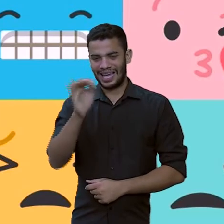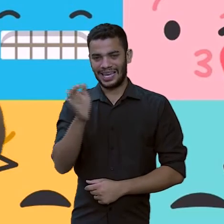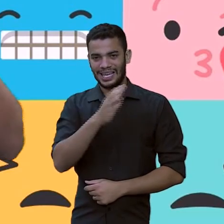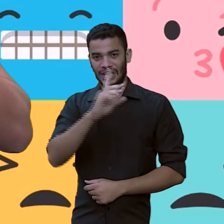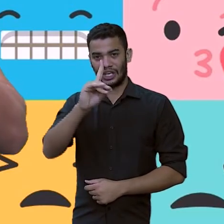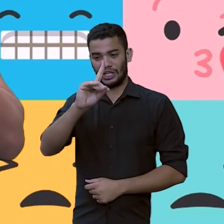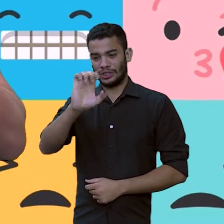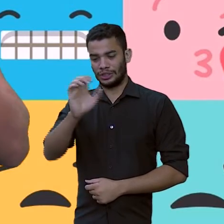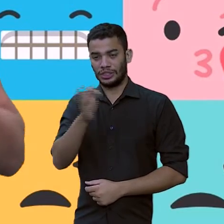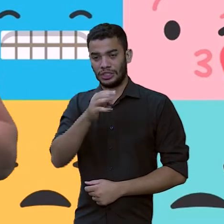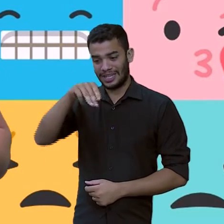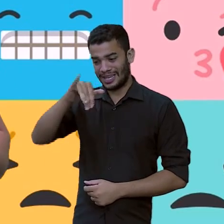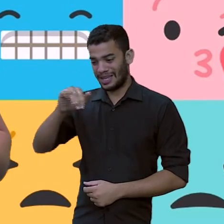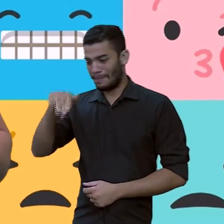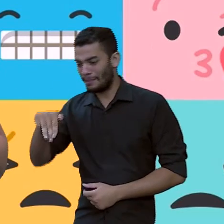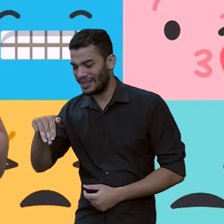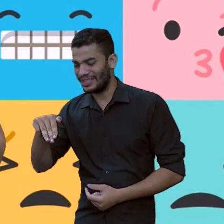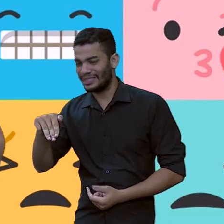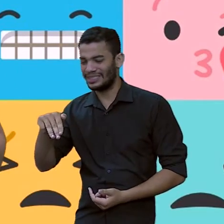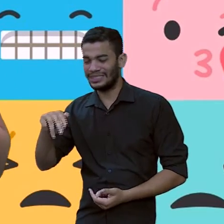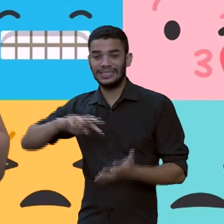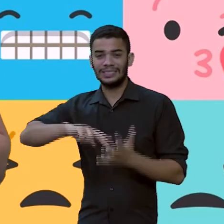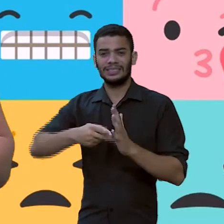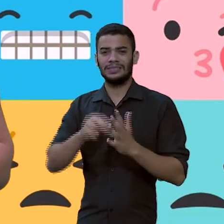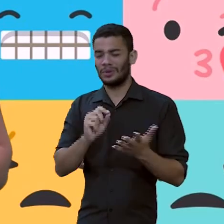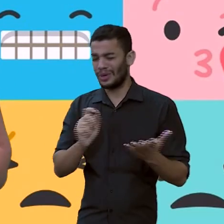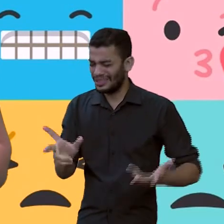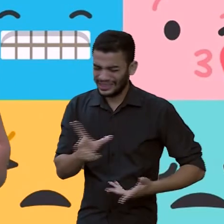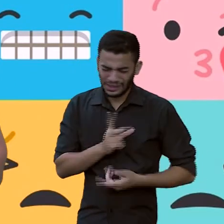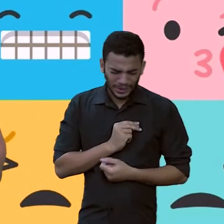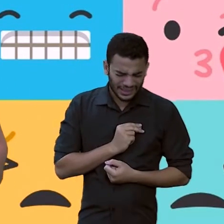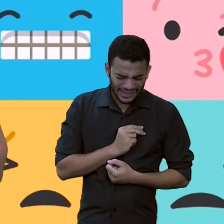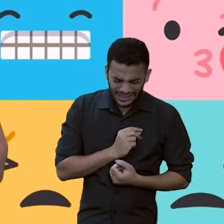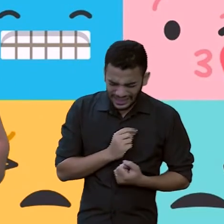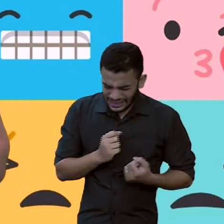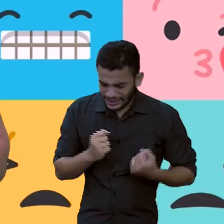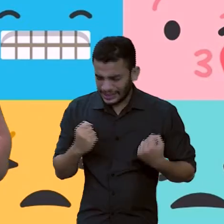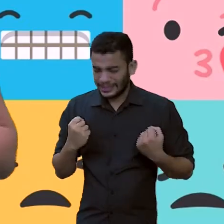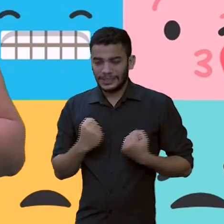Puxa vida, formada por 2 palavras. Então, locução interjetiva.